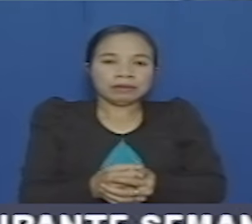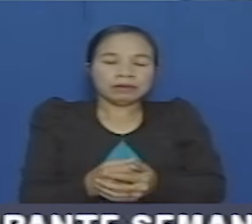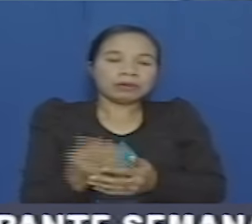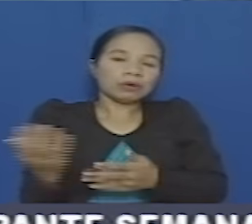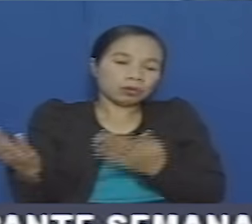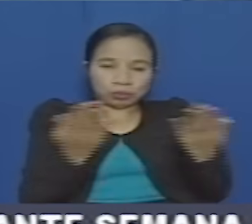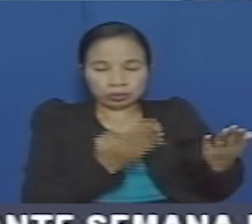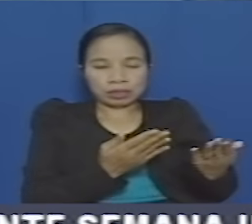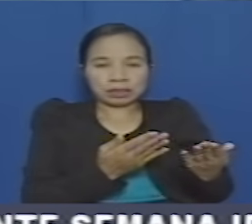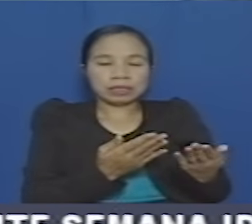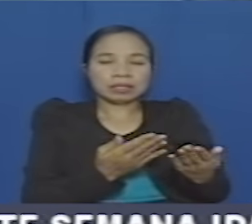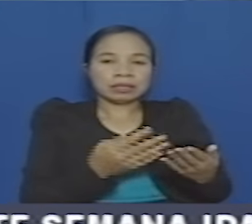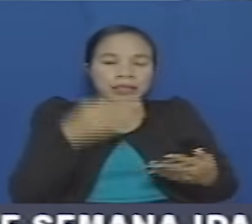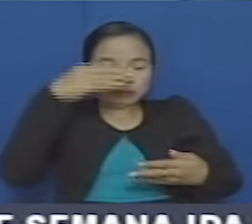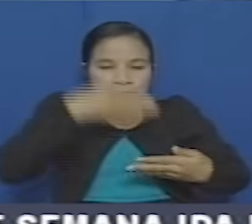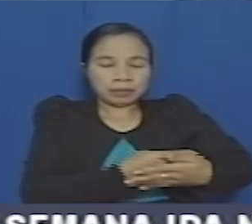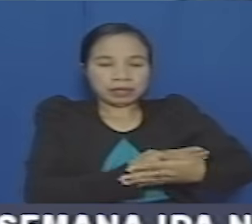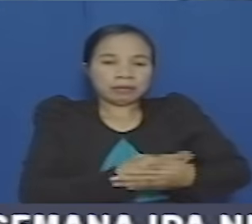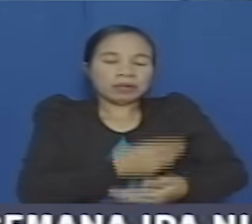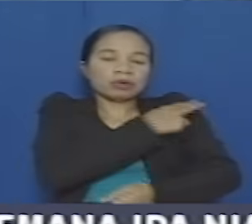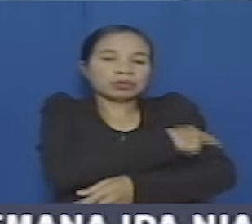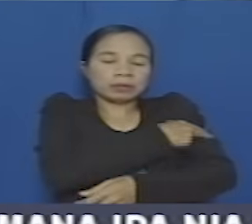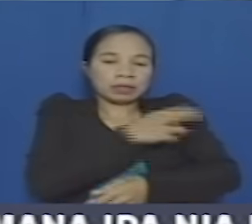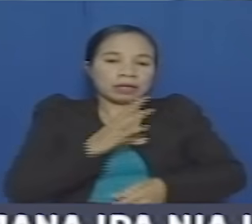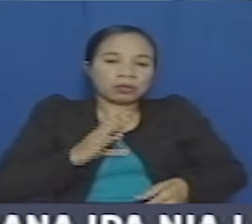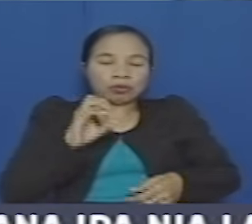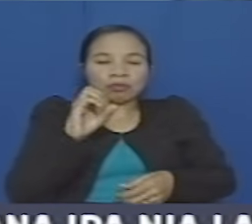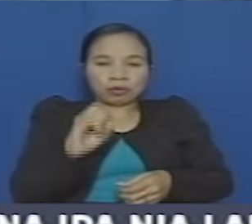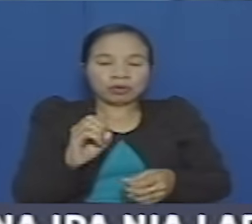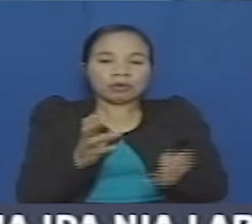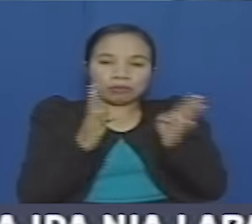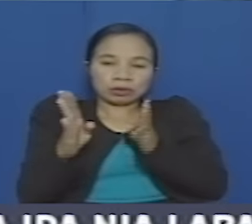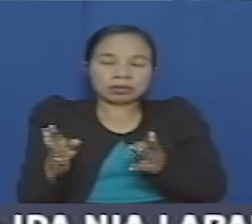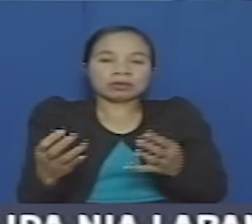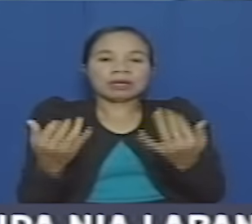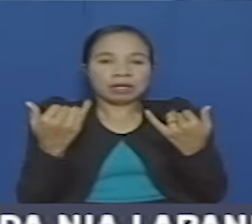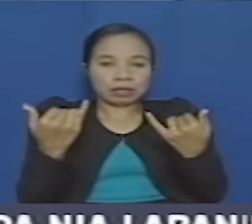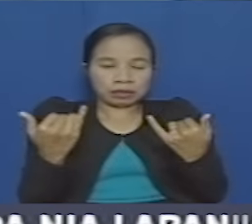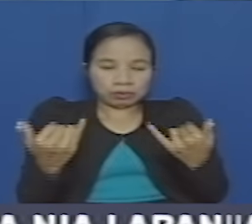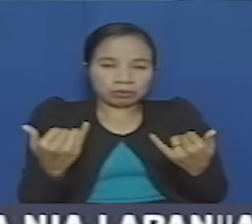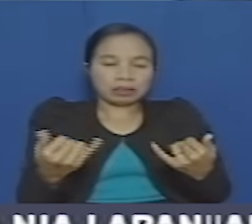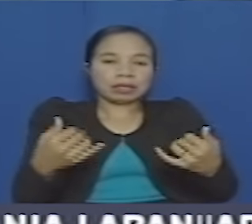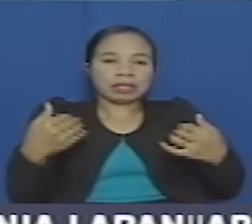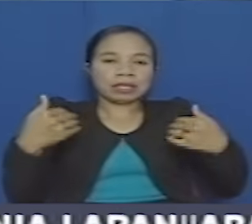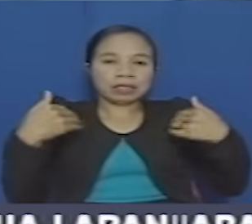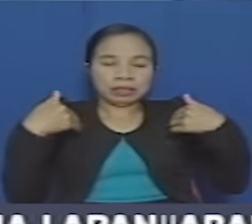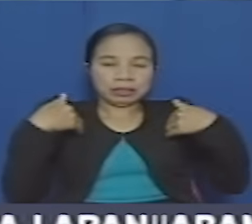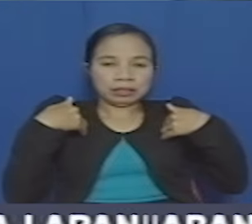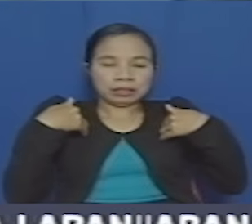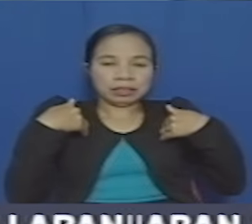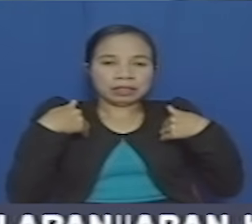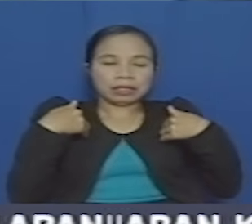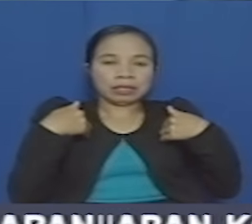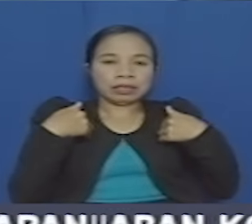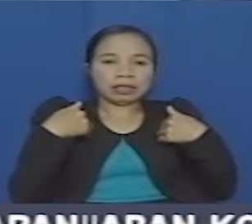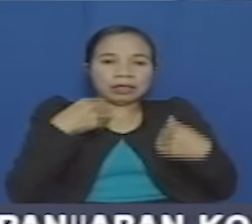de Comoro e processo né agora e há ya psik